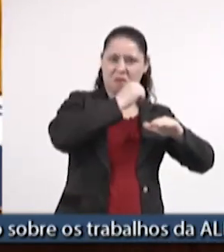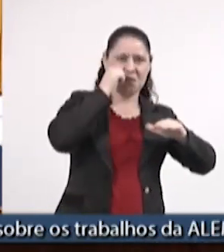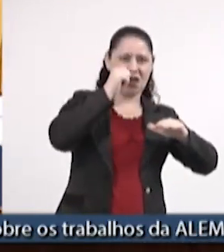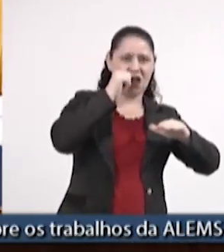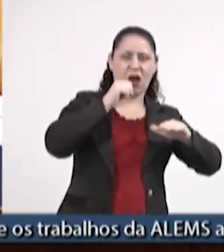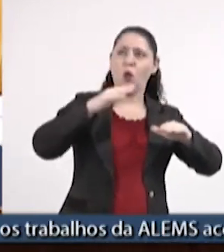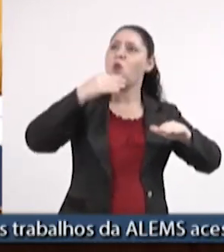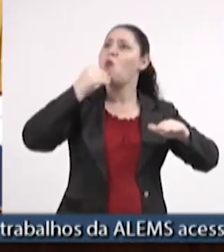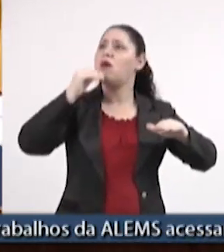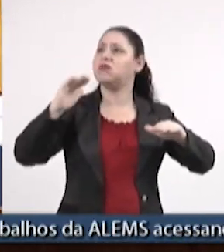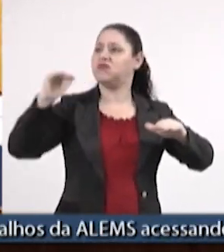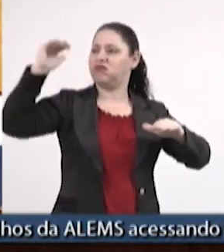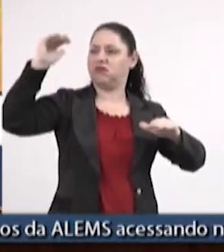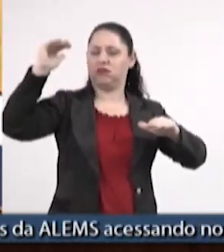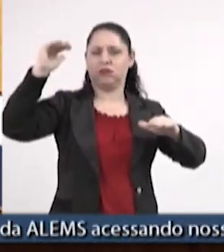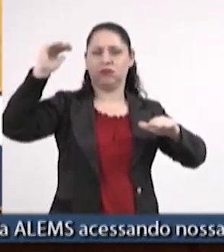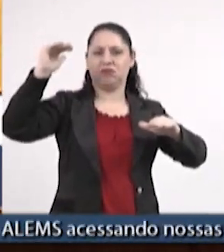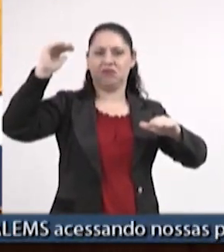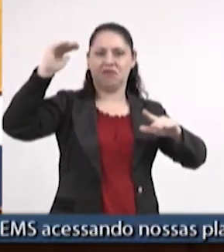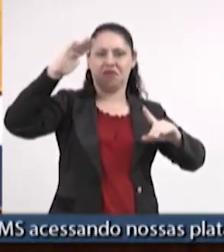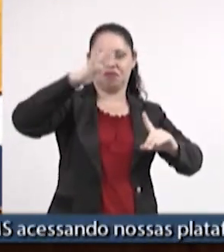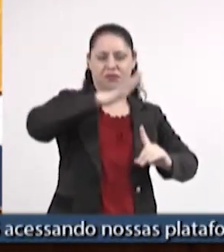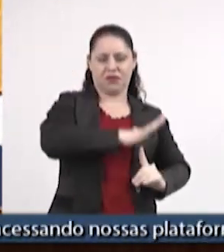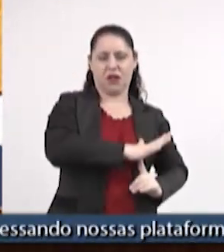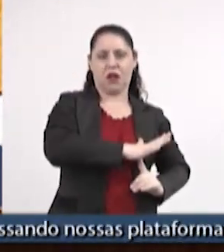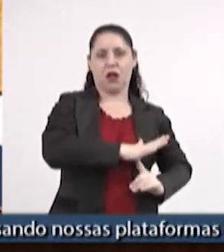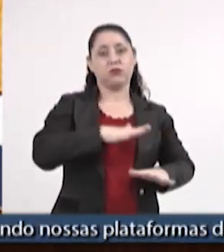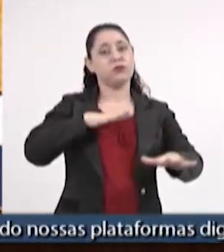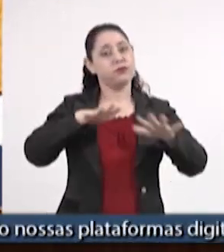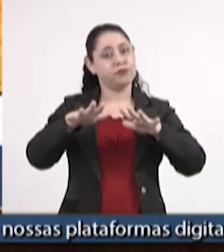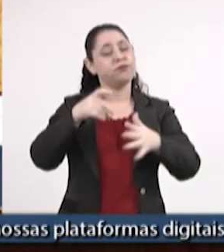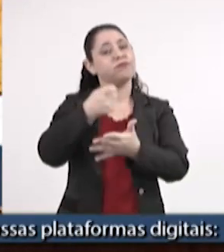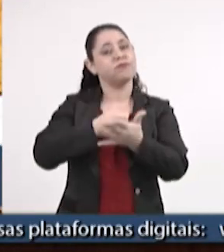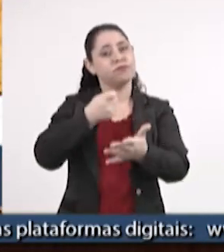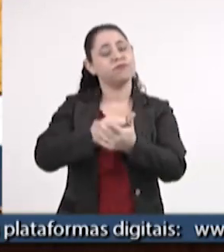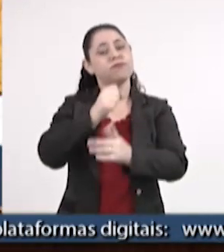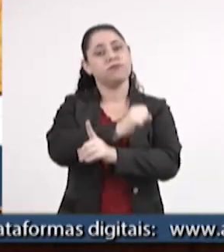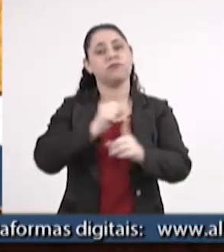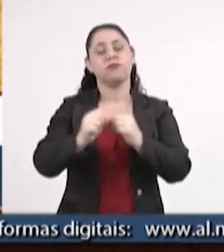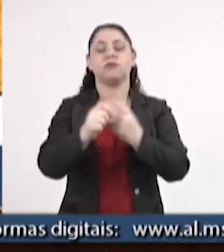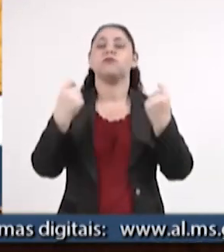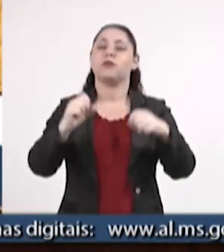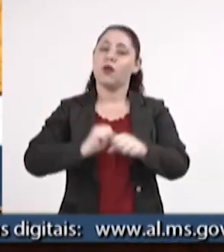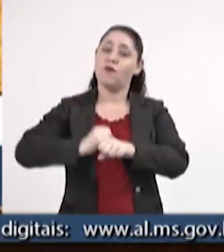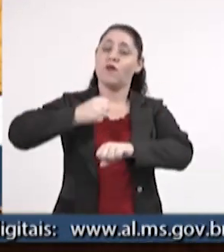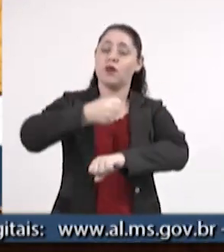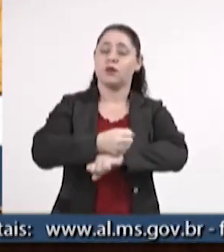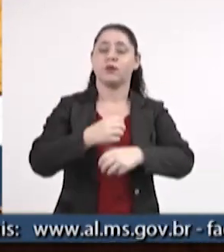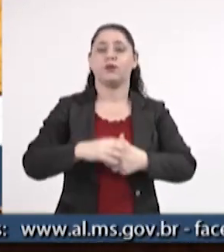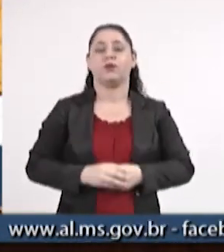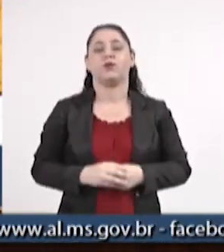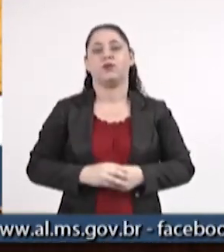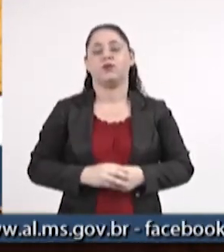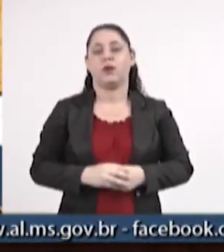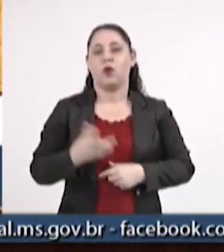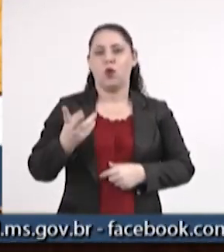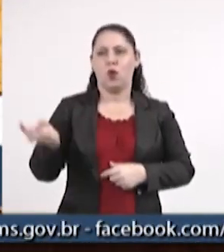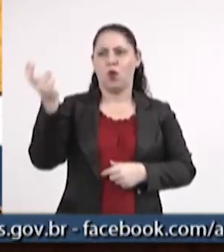esses movimentos estão reforçando isso na sociedade. Nós temos que fazer um enfrentamento a